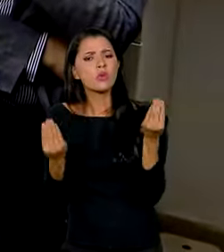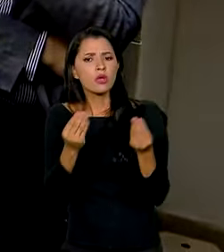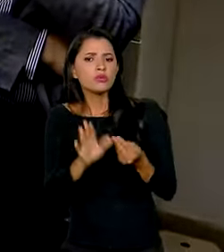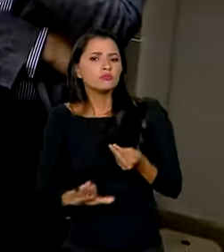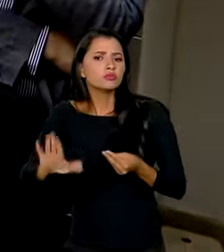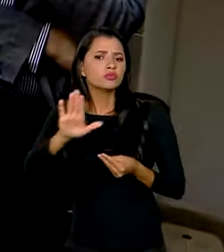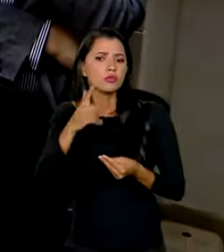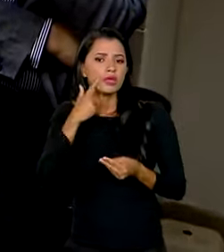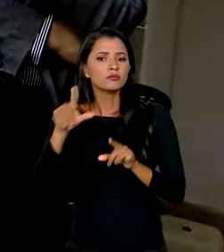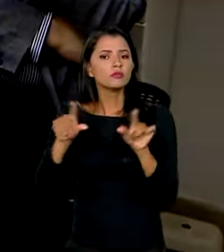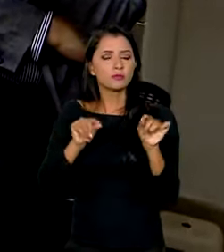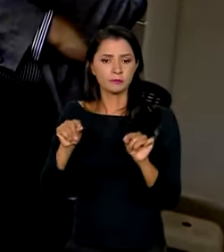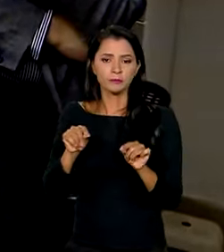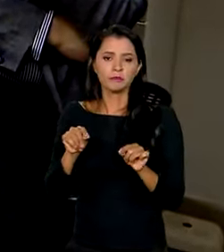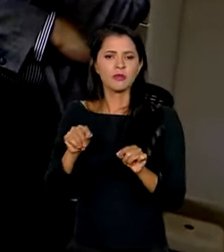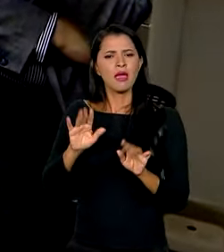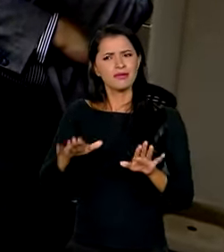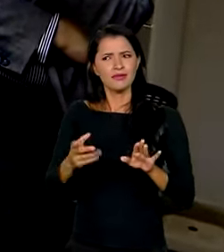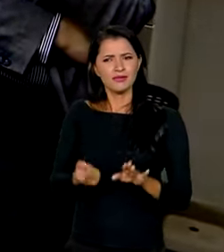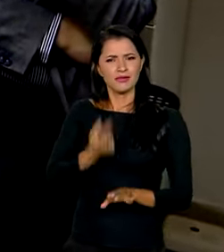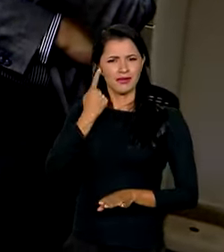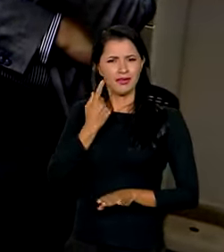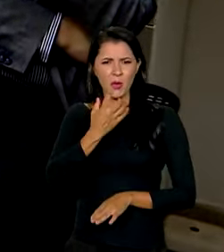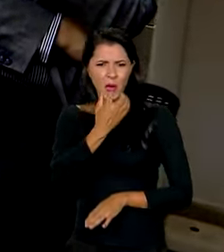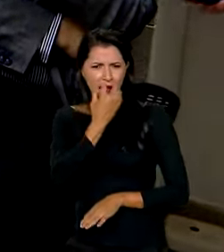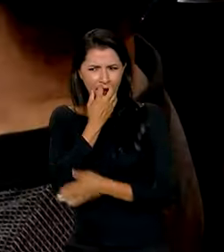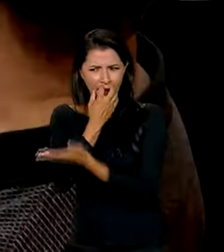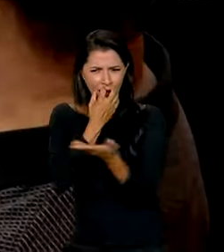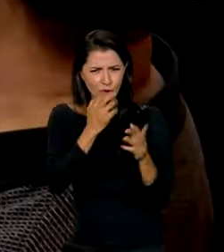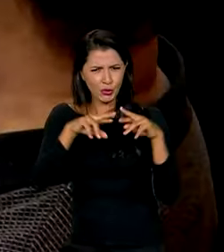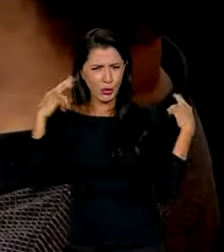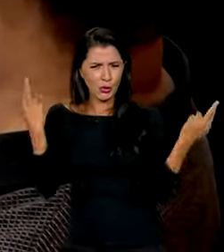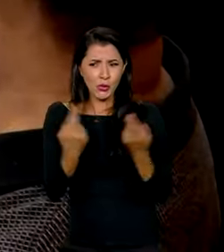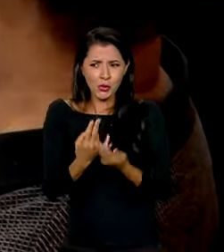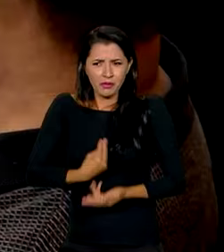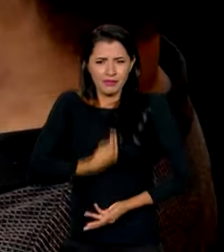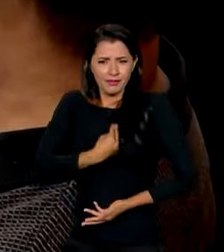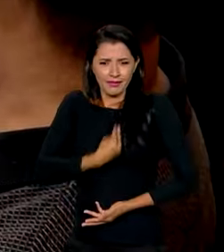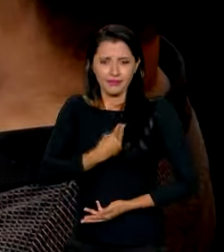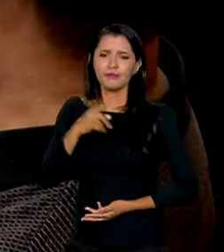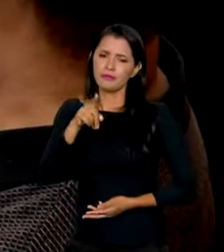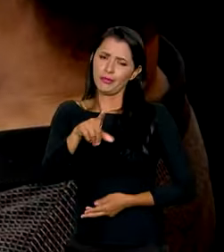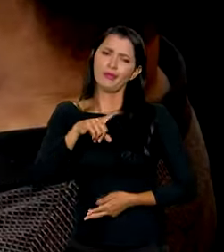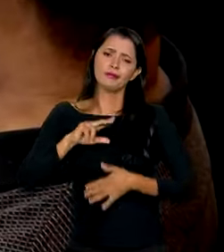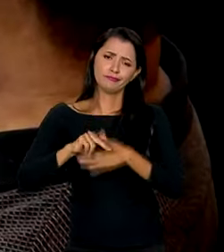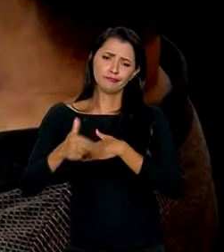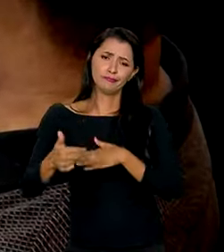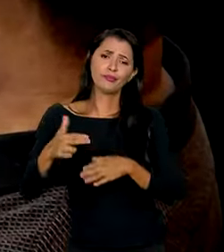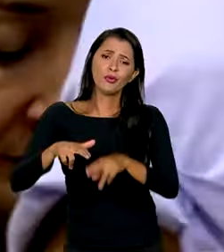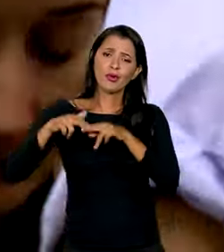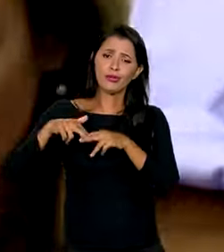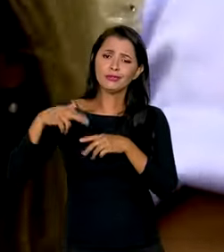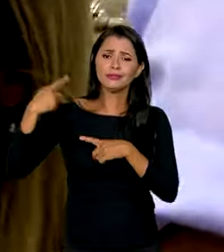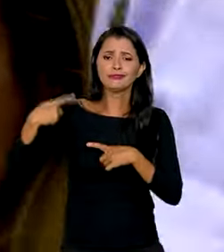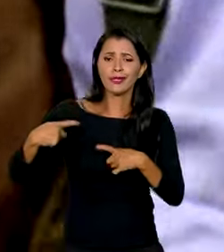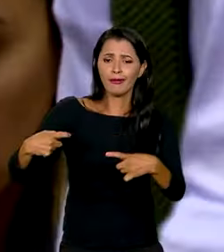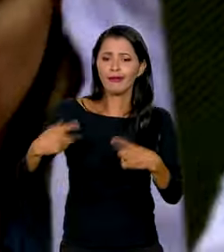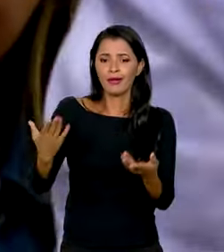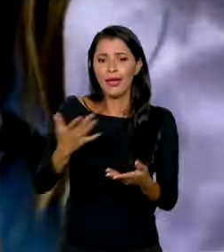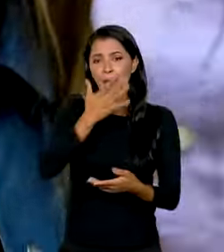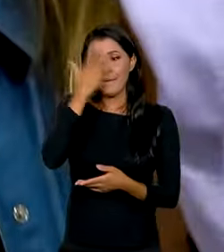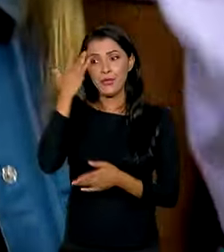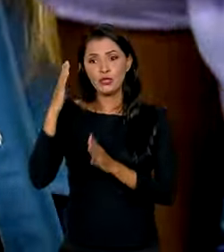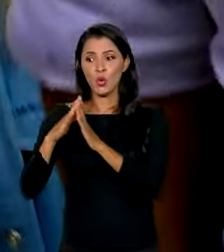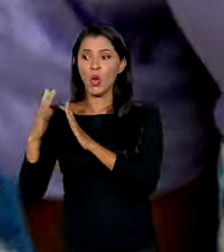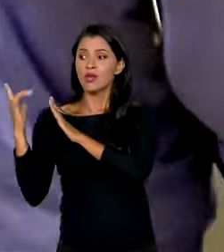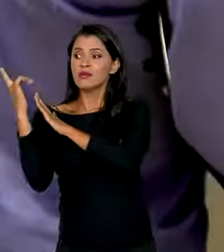é aflição. Talvez se estranhe a presença canina na reunião, mas essa é também uma das pequenas consequências de uma guerra. Quem sai de